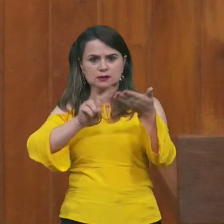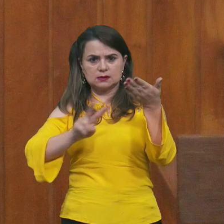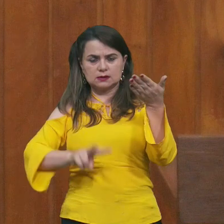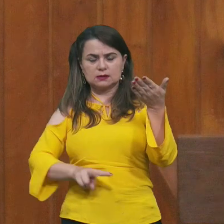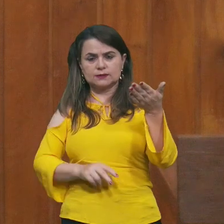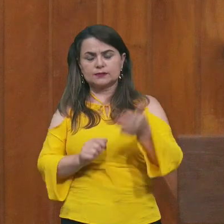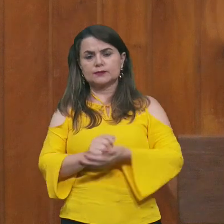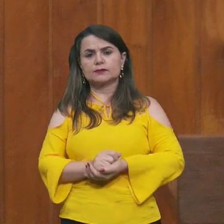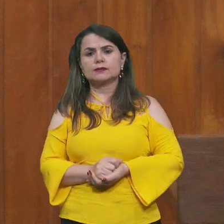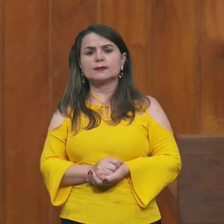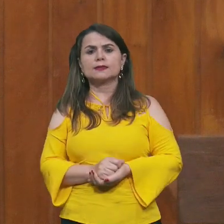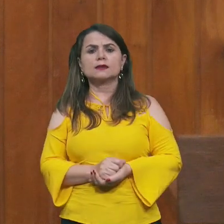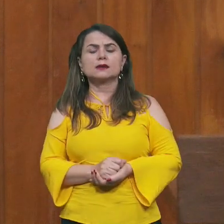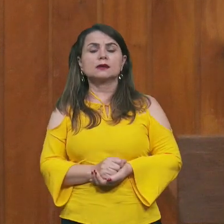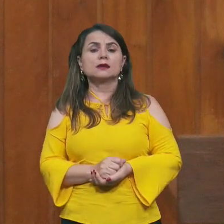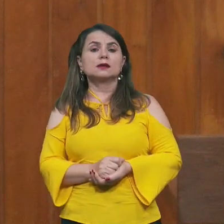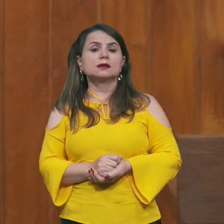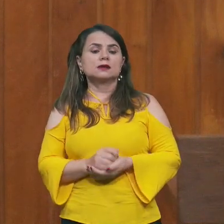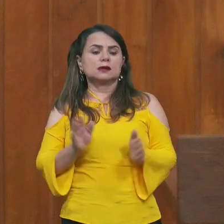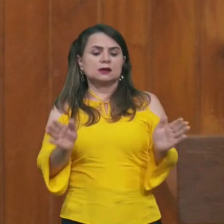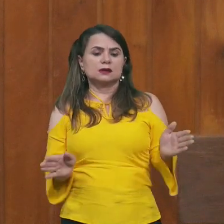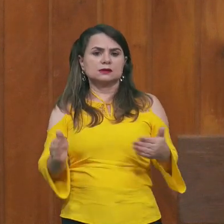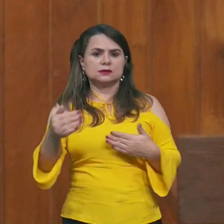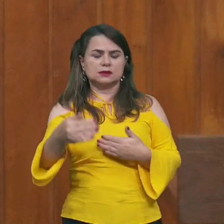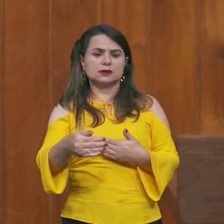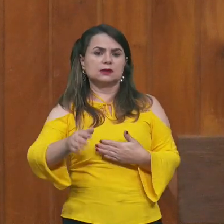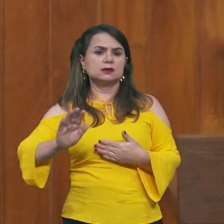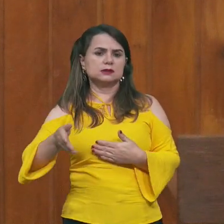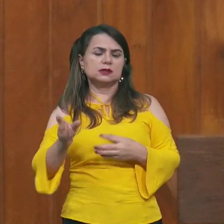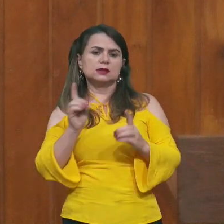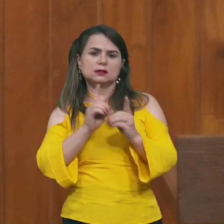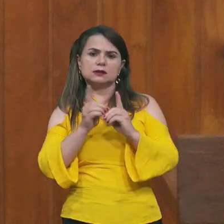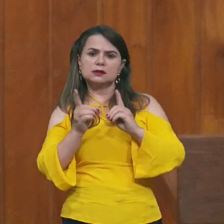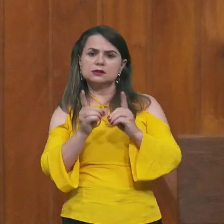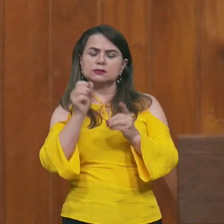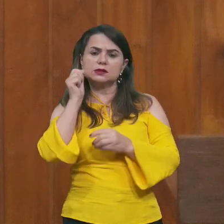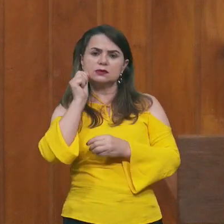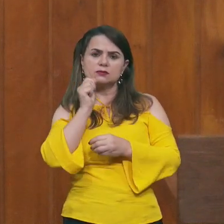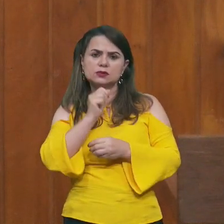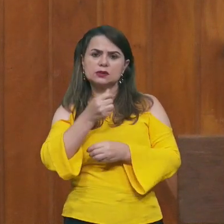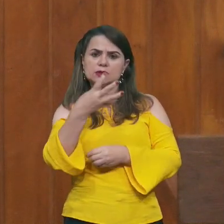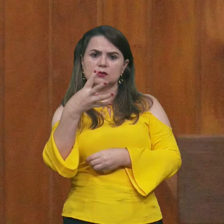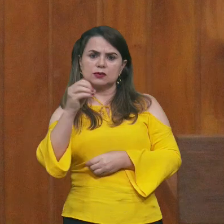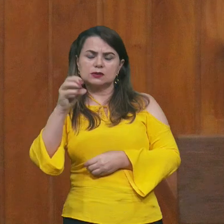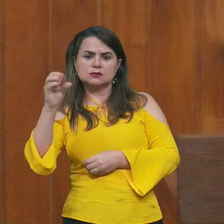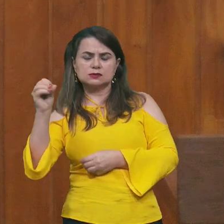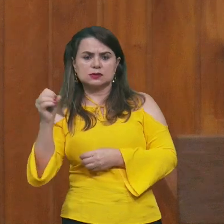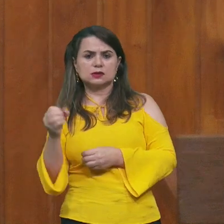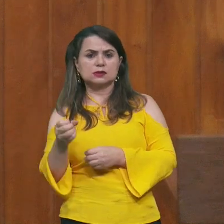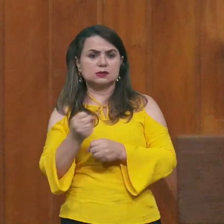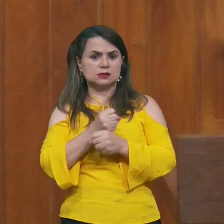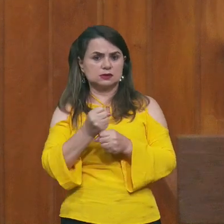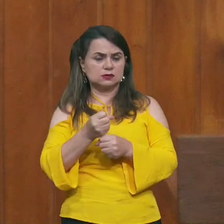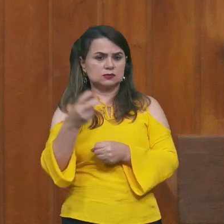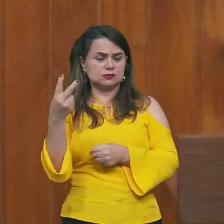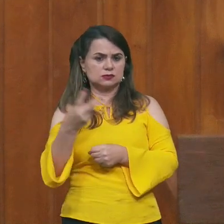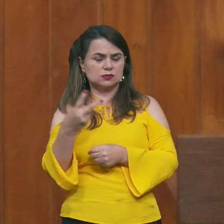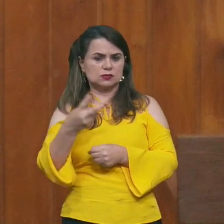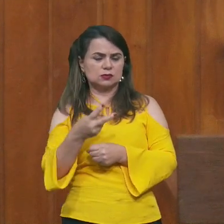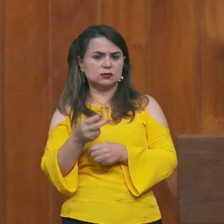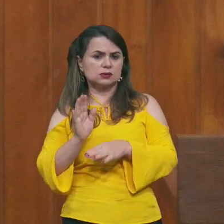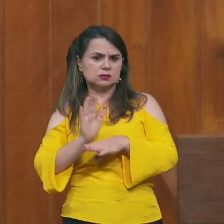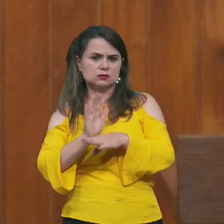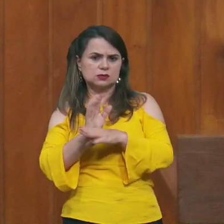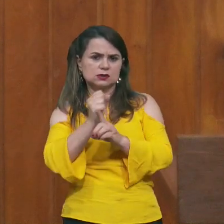Que atendeu cerca de 400 mulheres em 2 anos, encaminhando para a saúde, justiça, inclusão produtiva e inserção